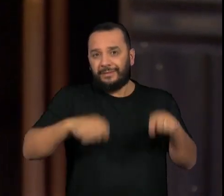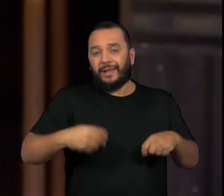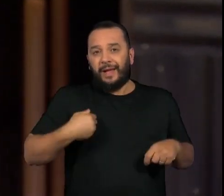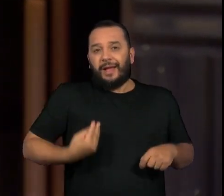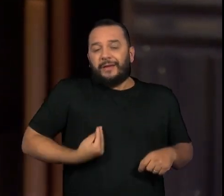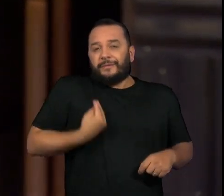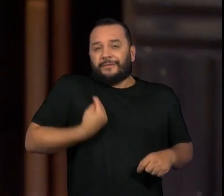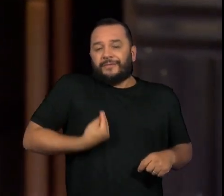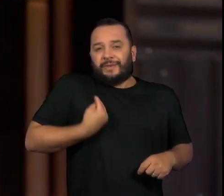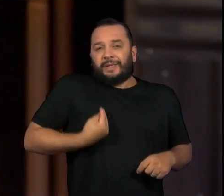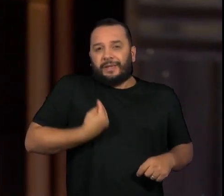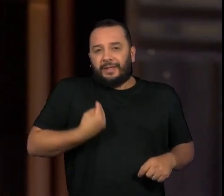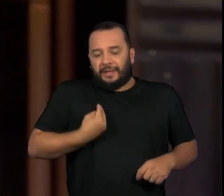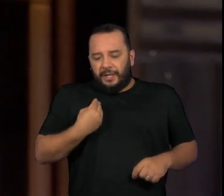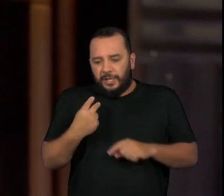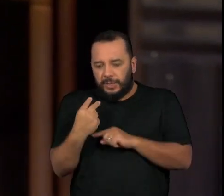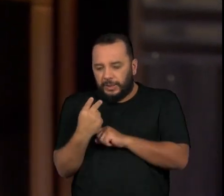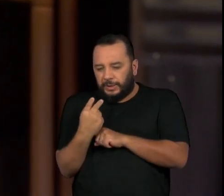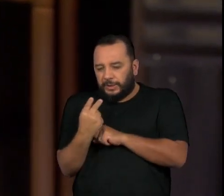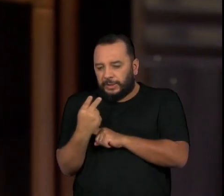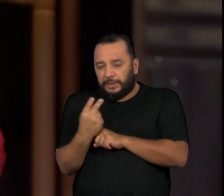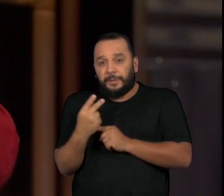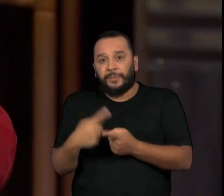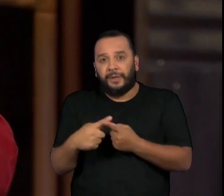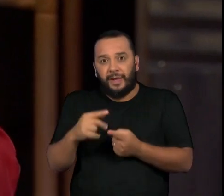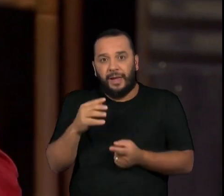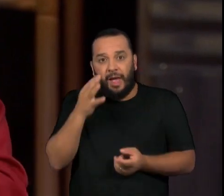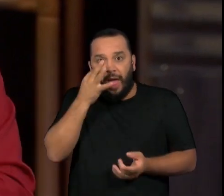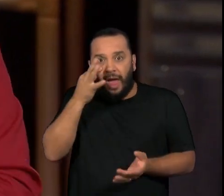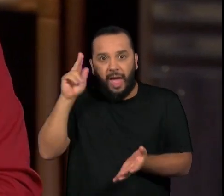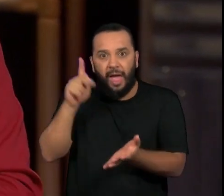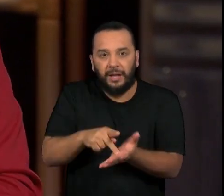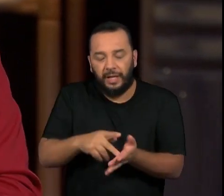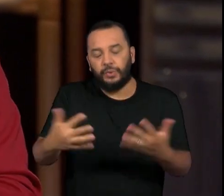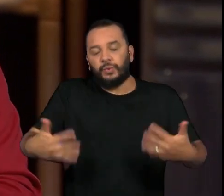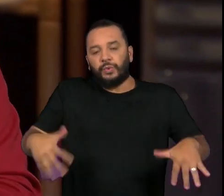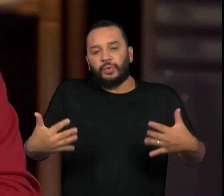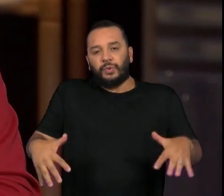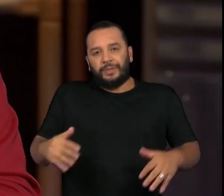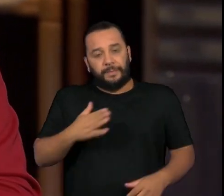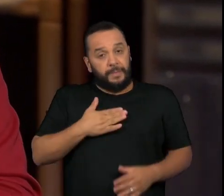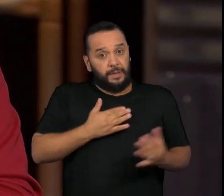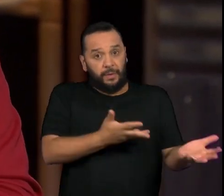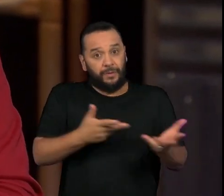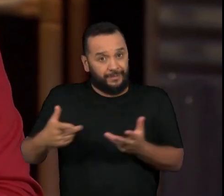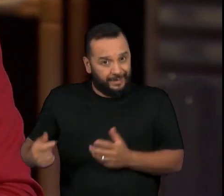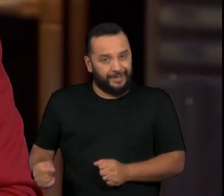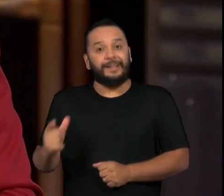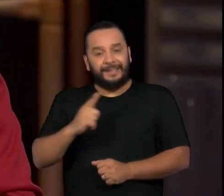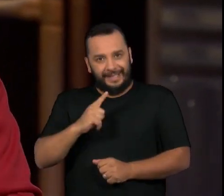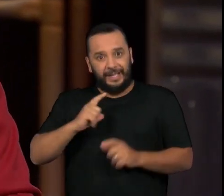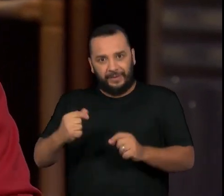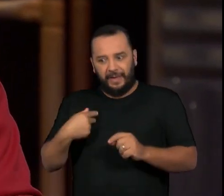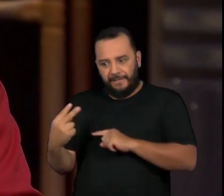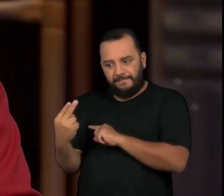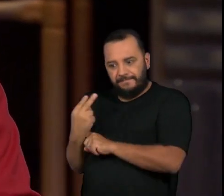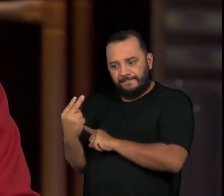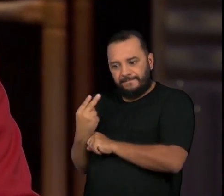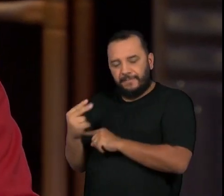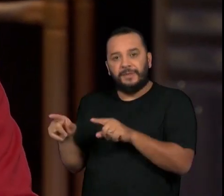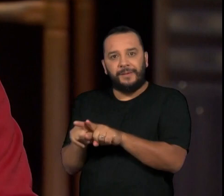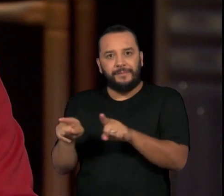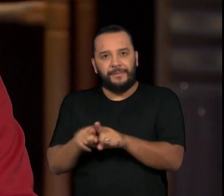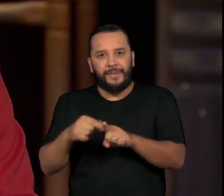vida cotidiana. A minha convidada parece levar esse princípio a fundo. Ela usa a armadura e a beleza da sua